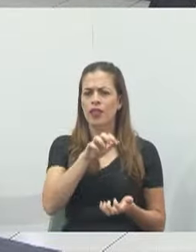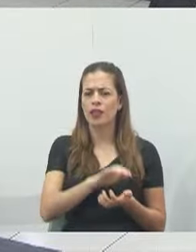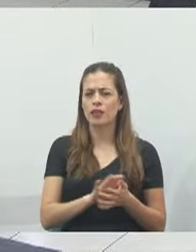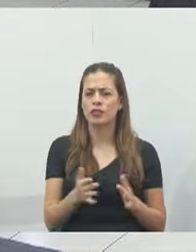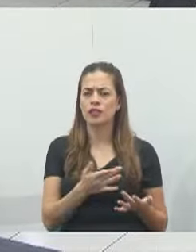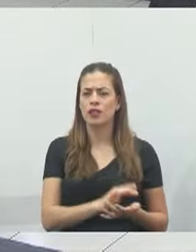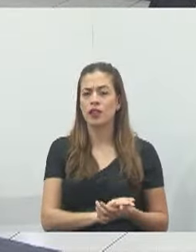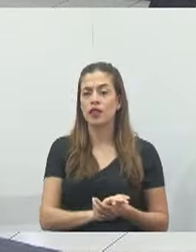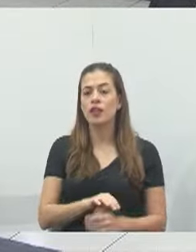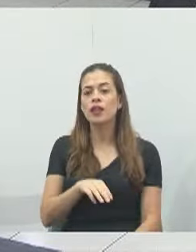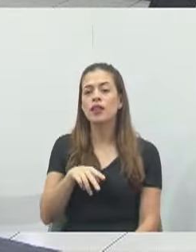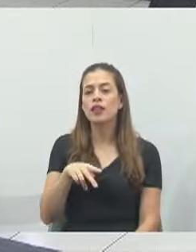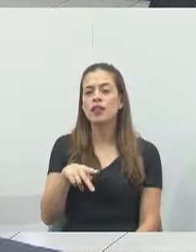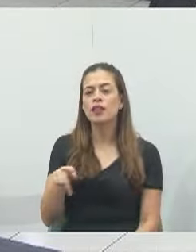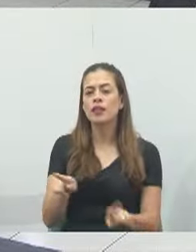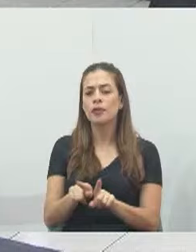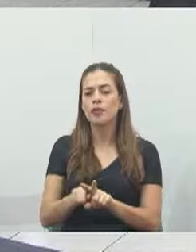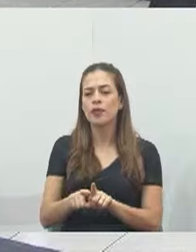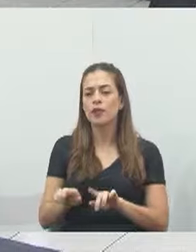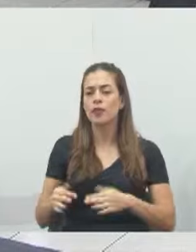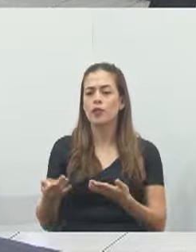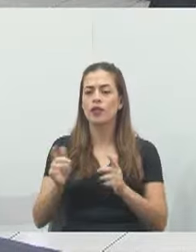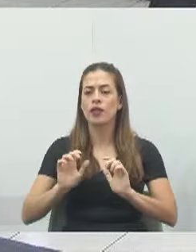cidadão jacareiense.